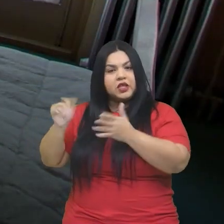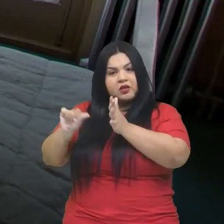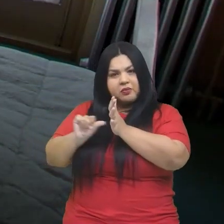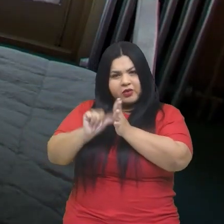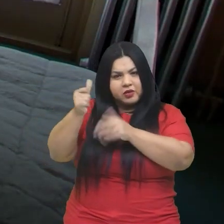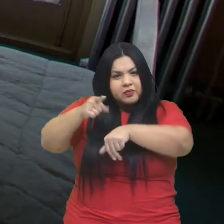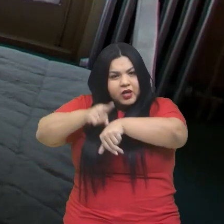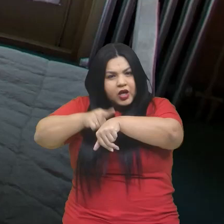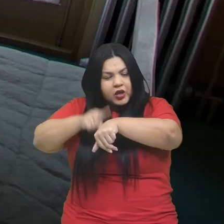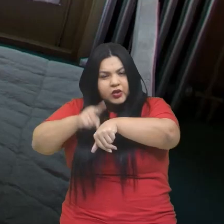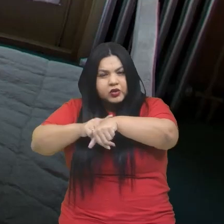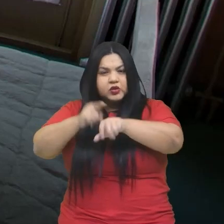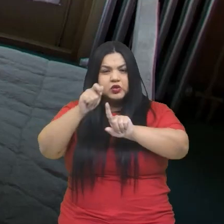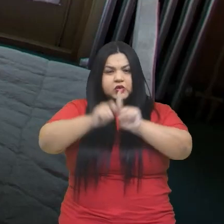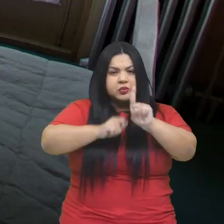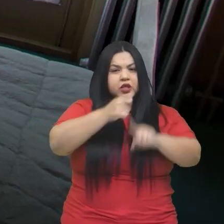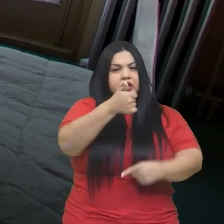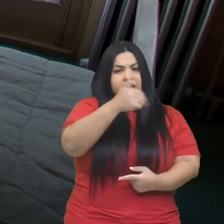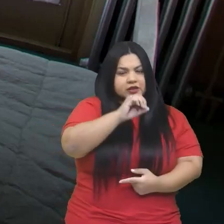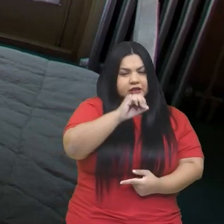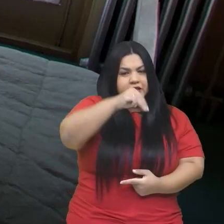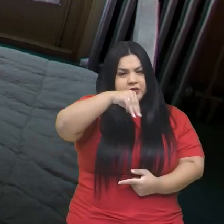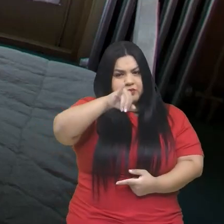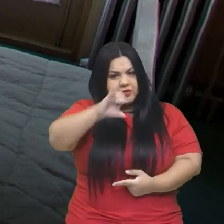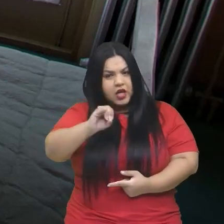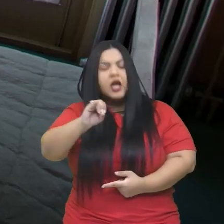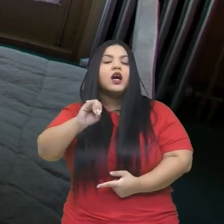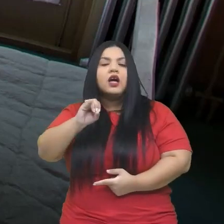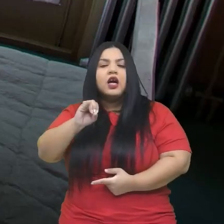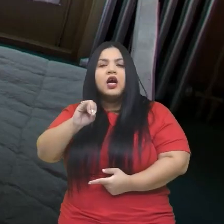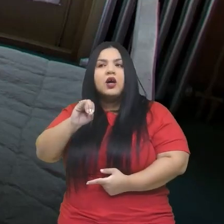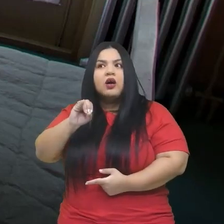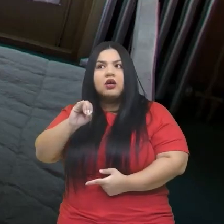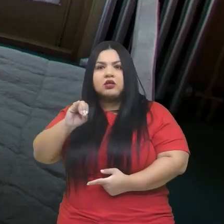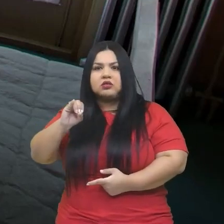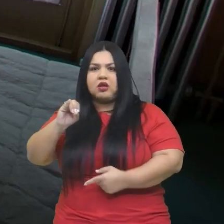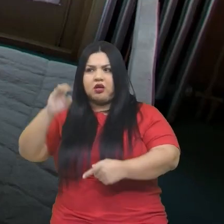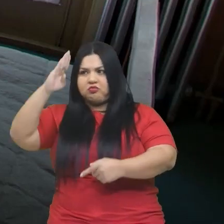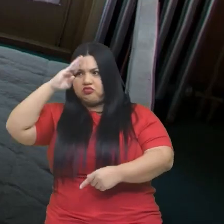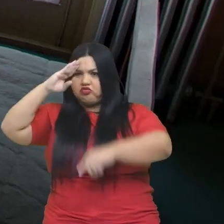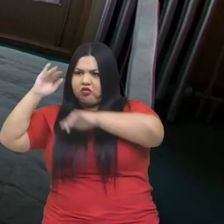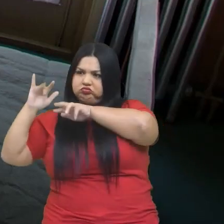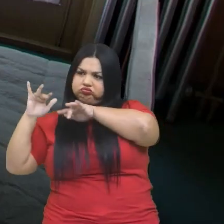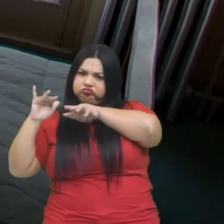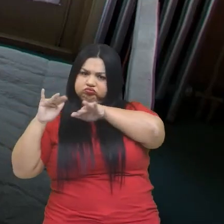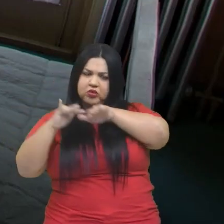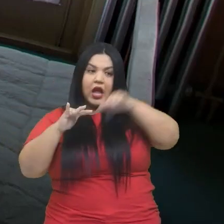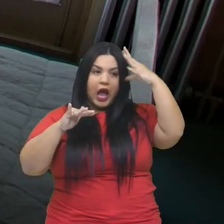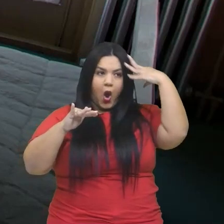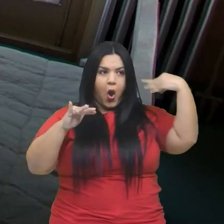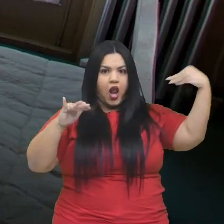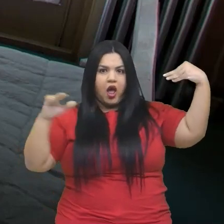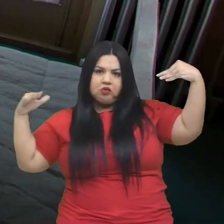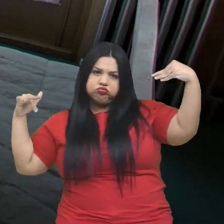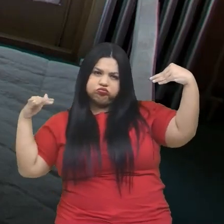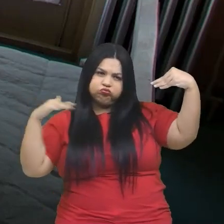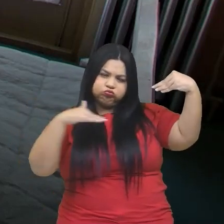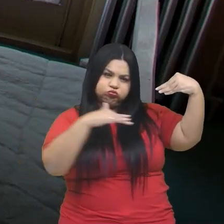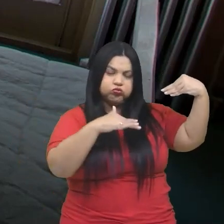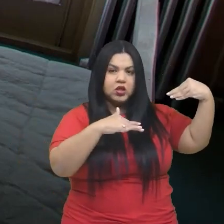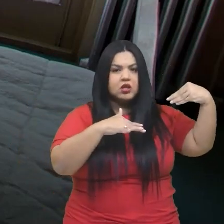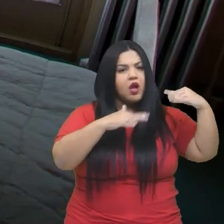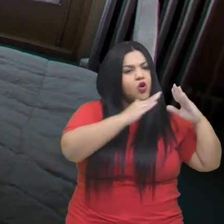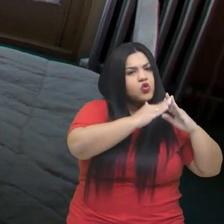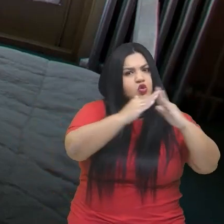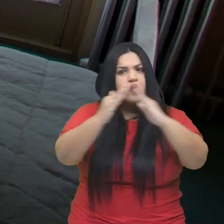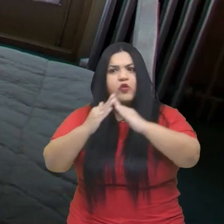dia 10 de maio de 1940, o exército alemão invadiu a Holanda. A vizinhança de Anne foi acordada pelo